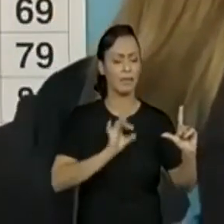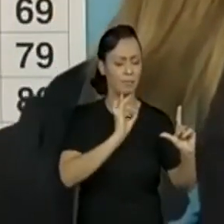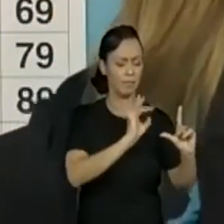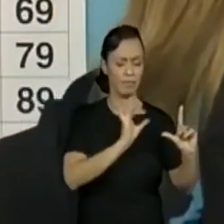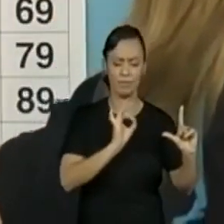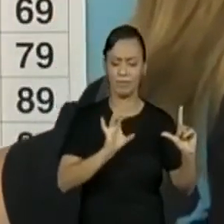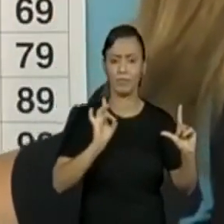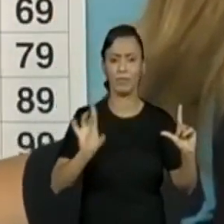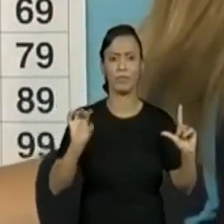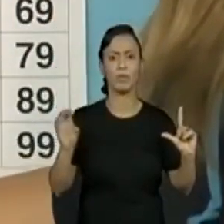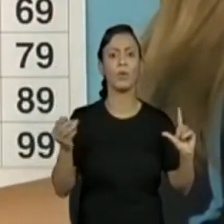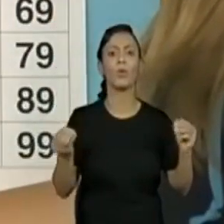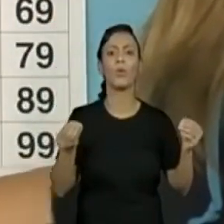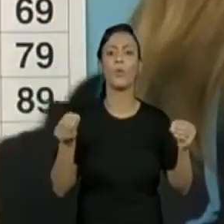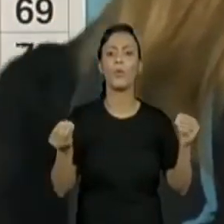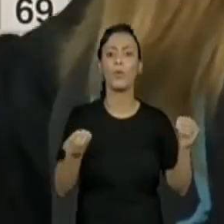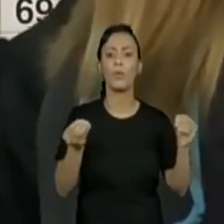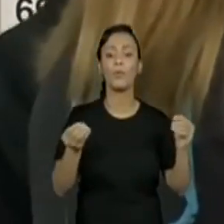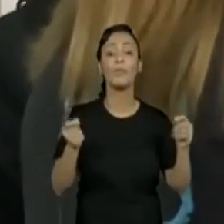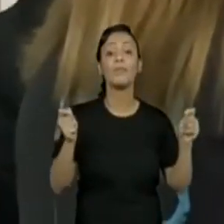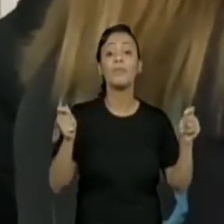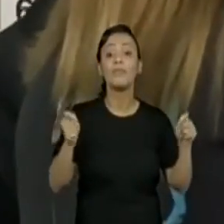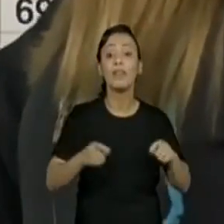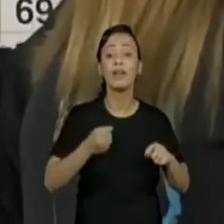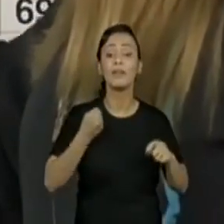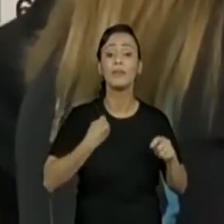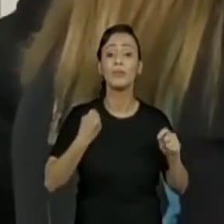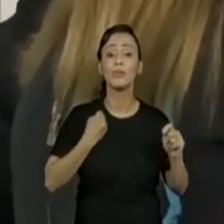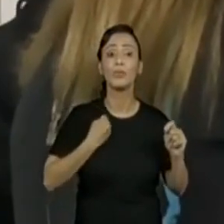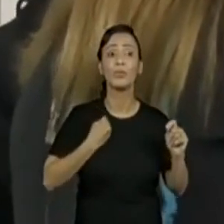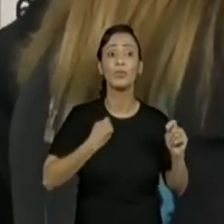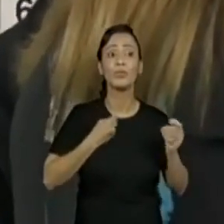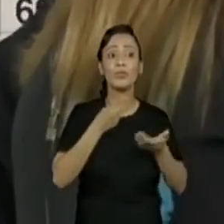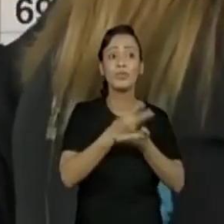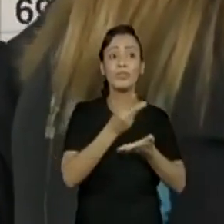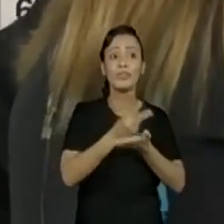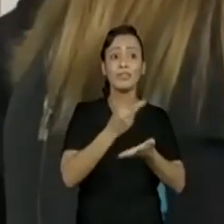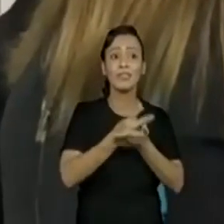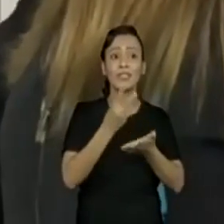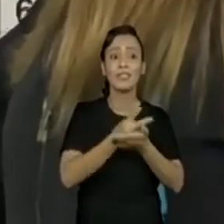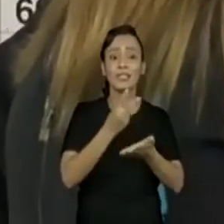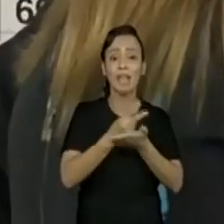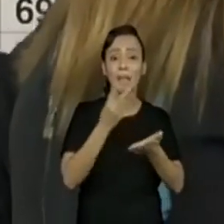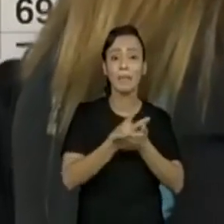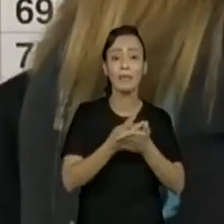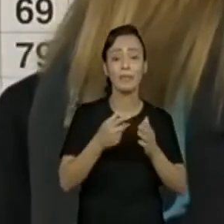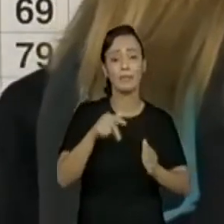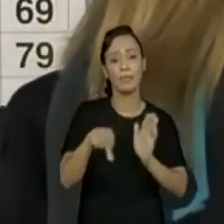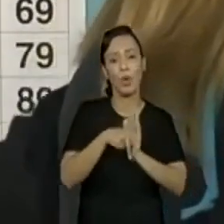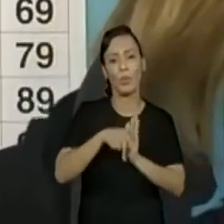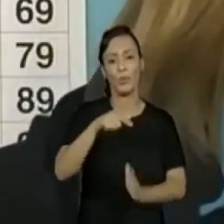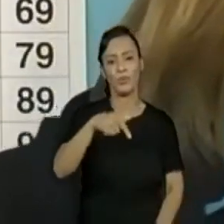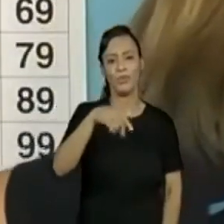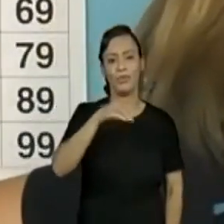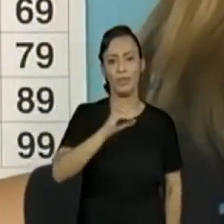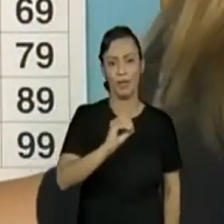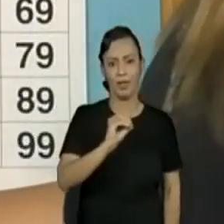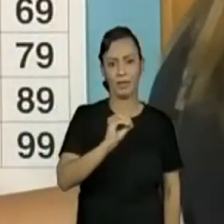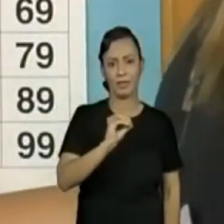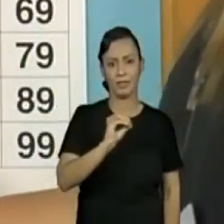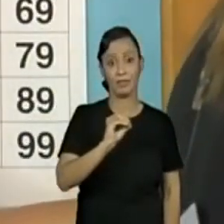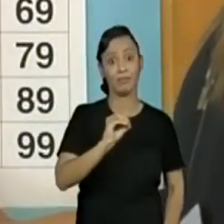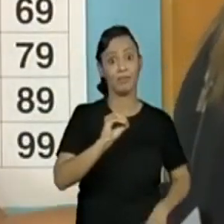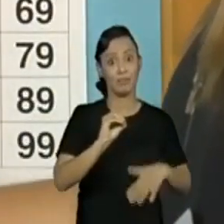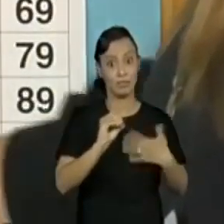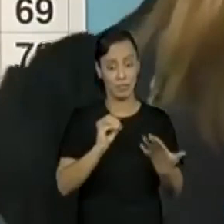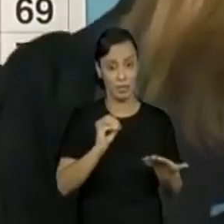linha nós damos sequência à mesma dezena. Neste caso aqui, a unidade